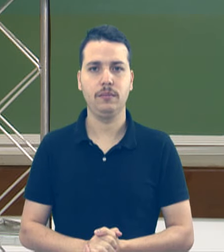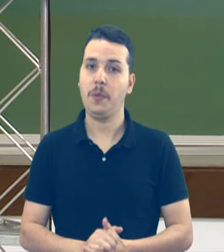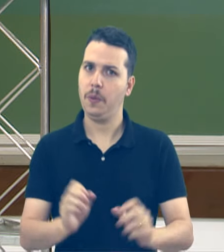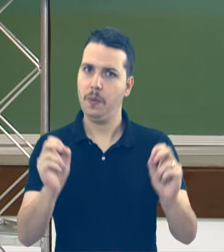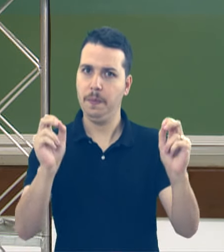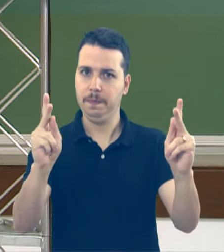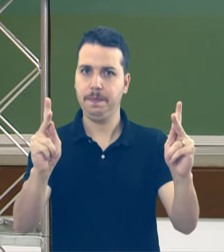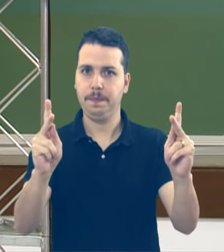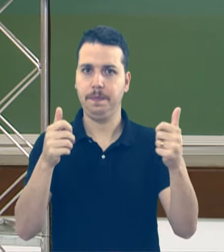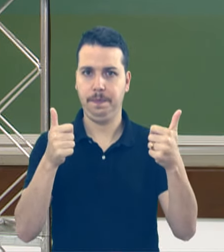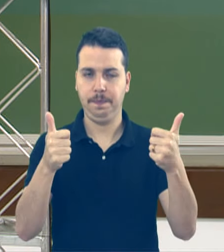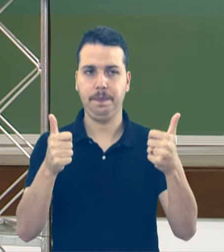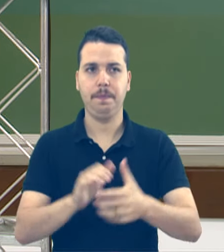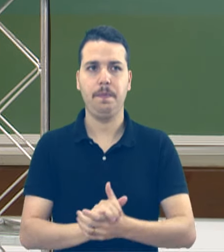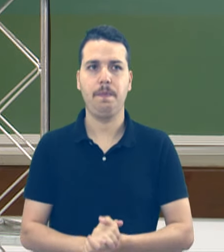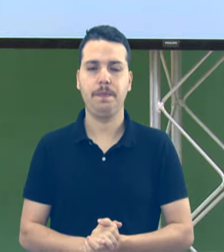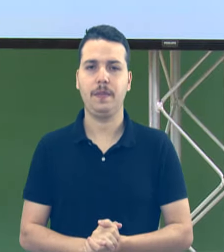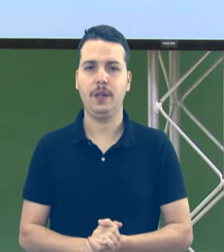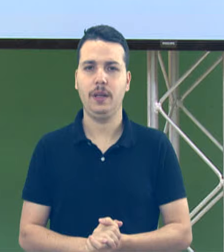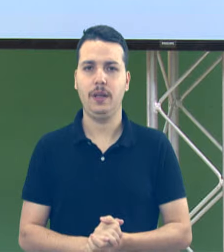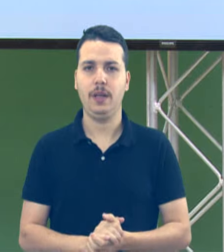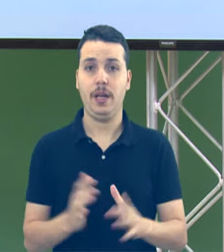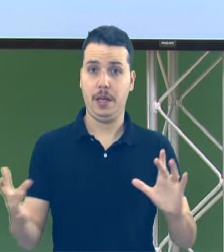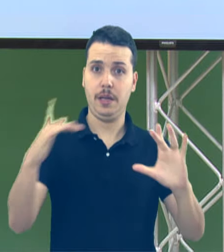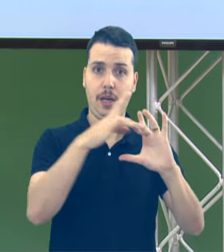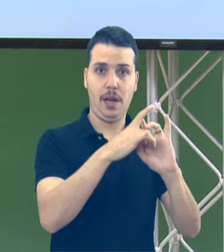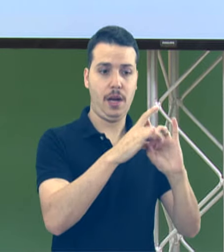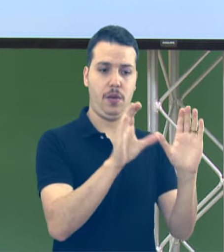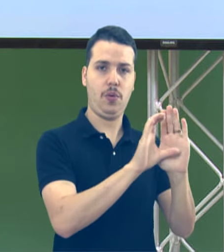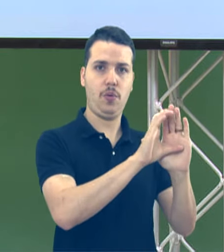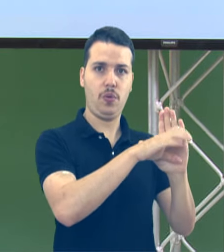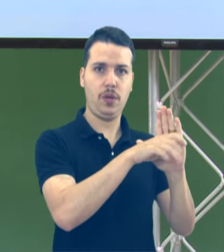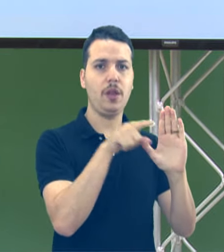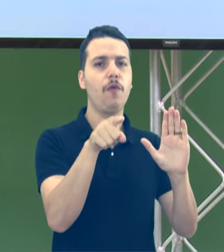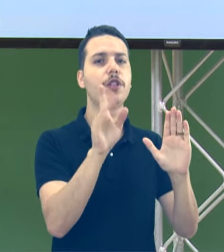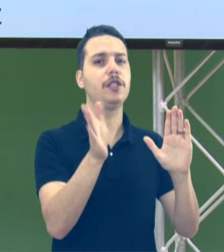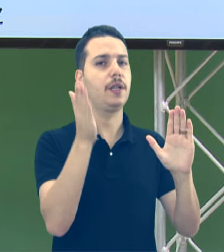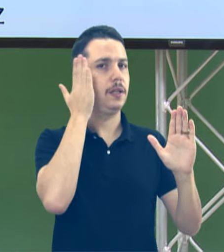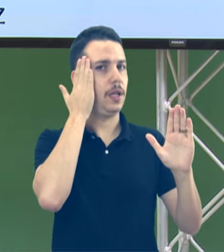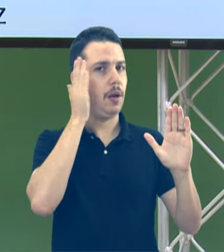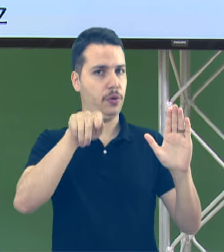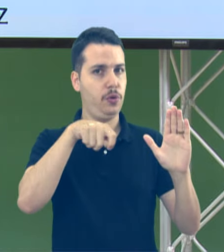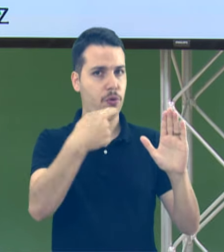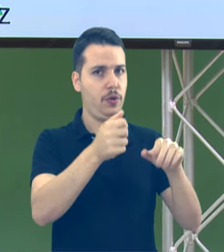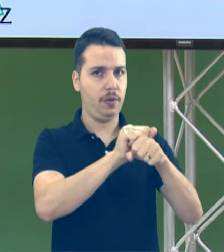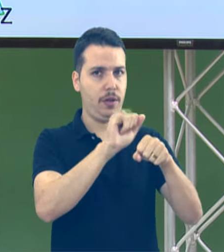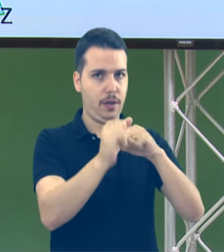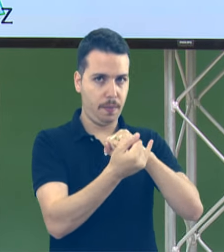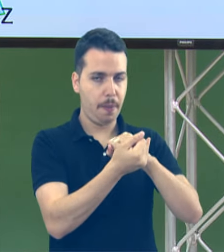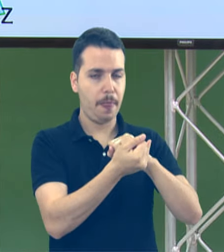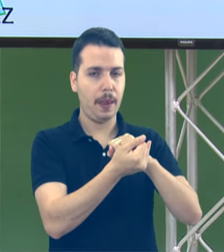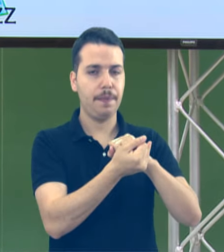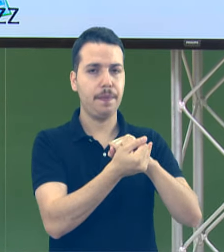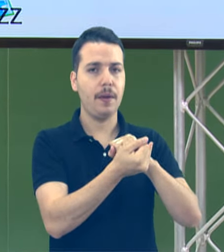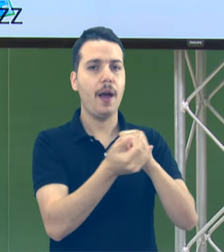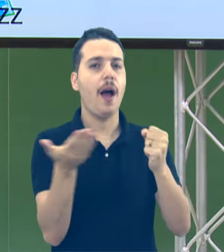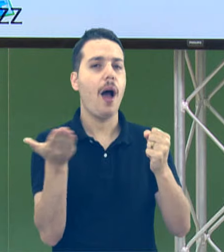Ok. Com base no conceito que você tem sobre adjetivos,